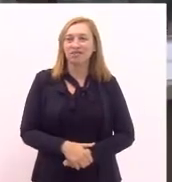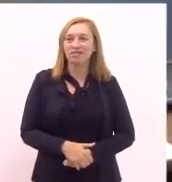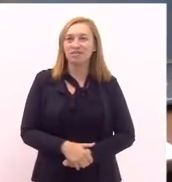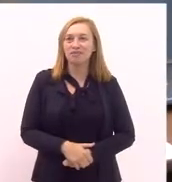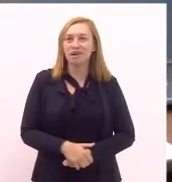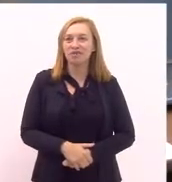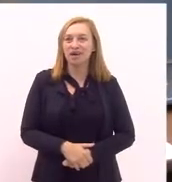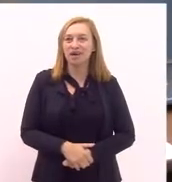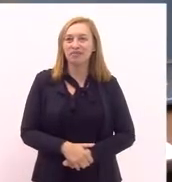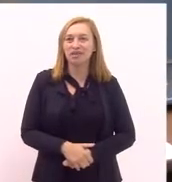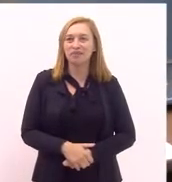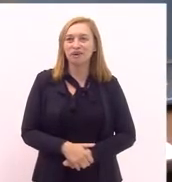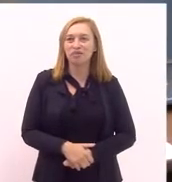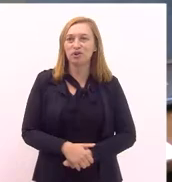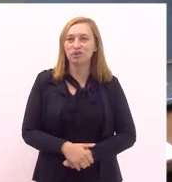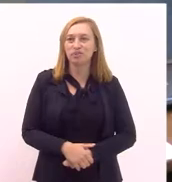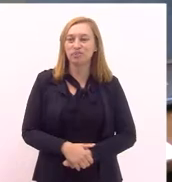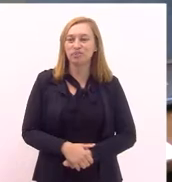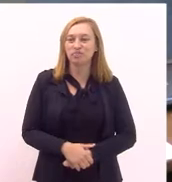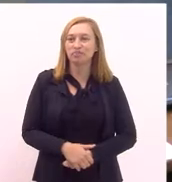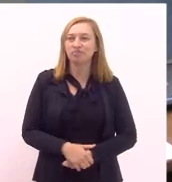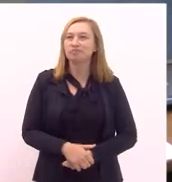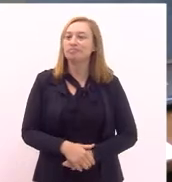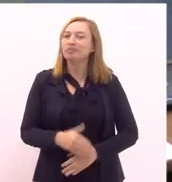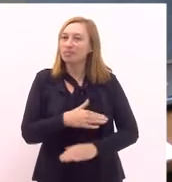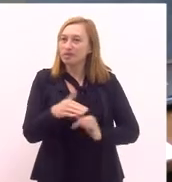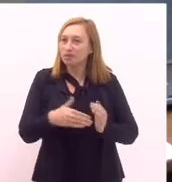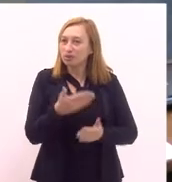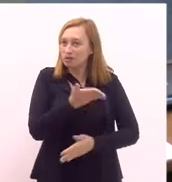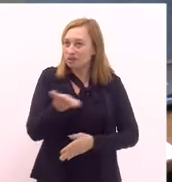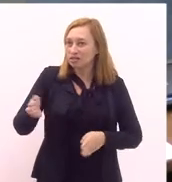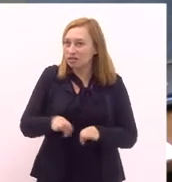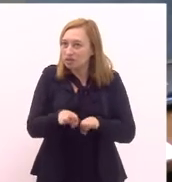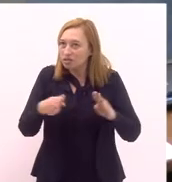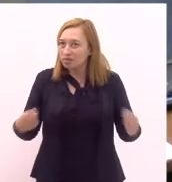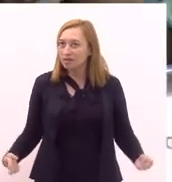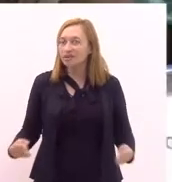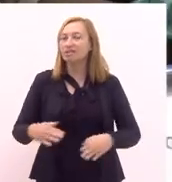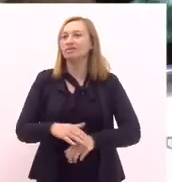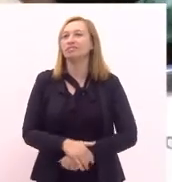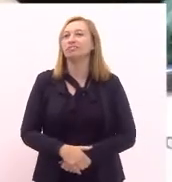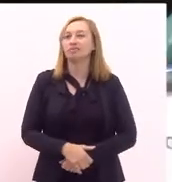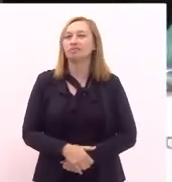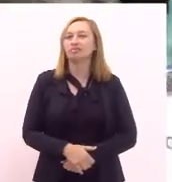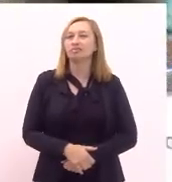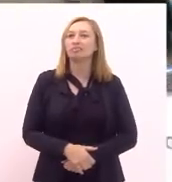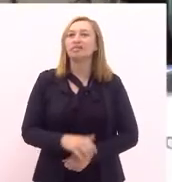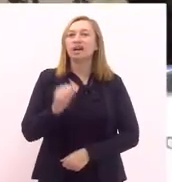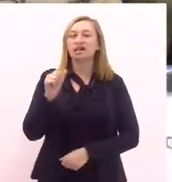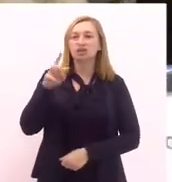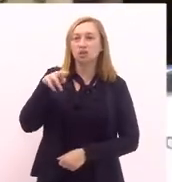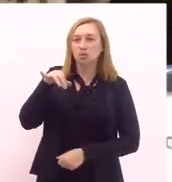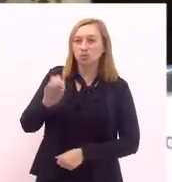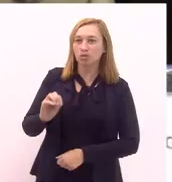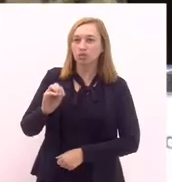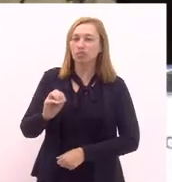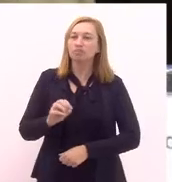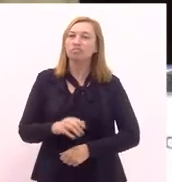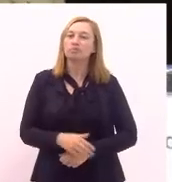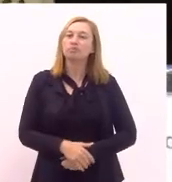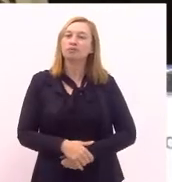o ilustre sermos colegas de mesa que estão aqui me ladeando querido Antônio Pitanga